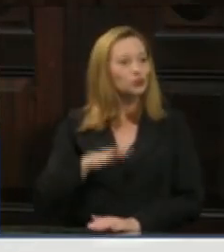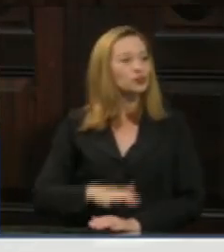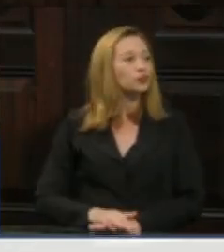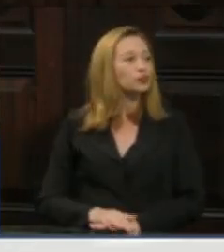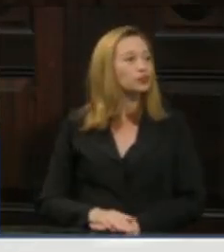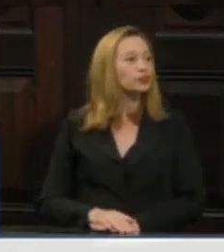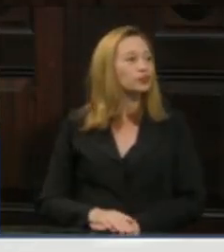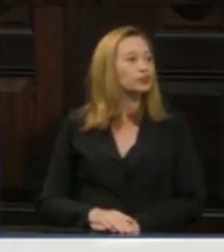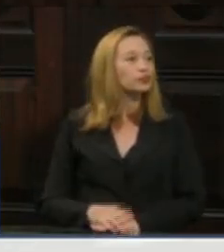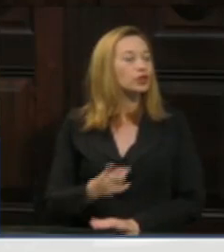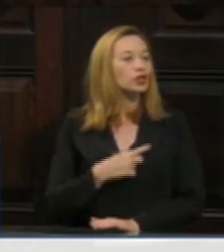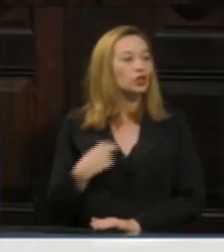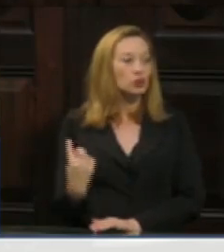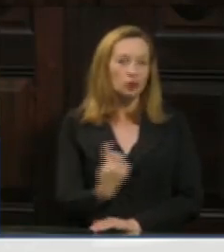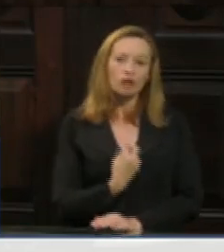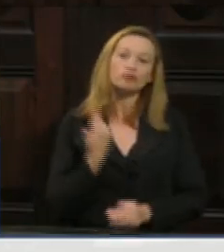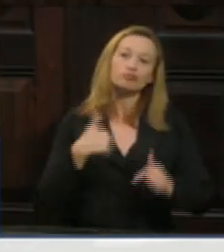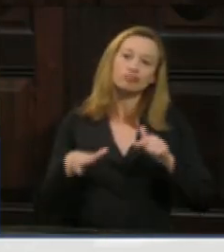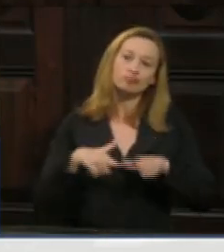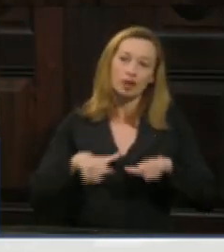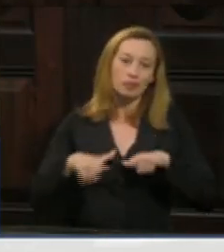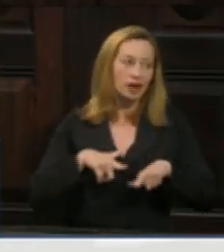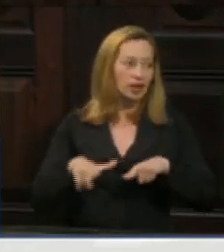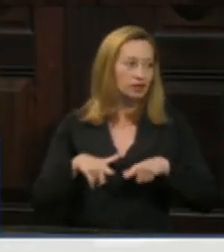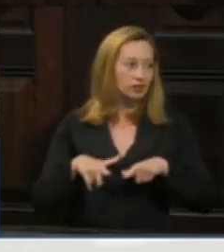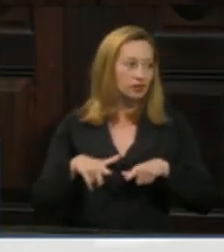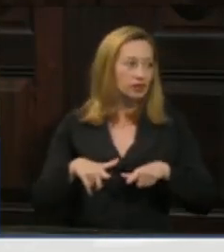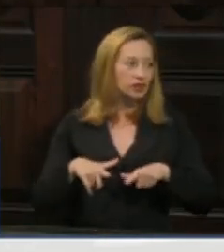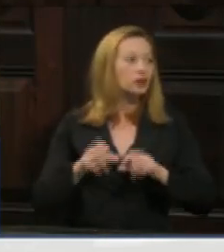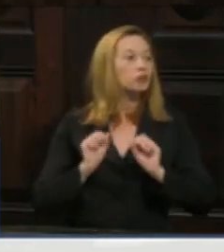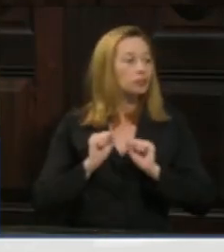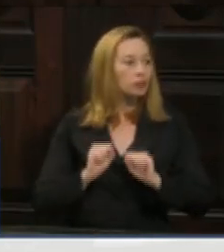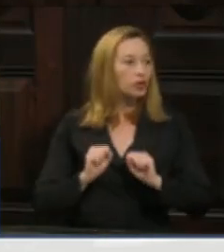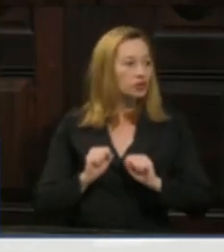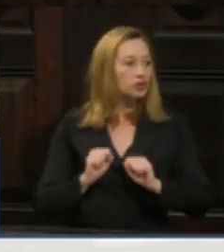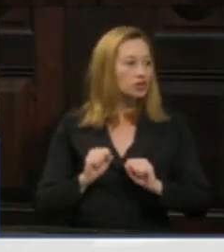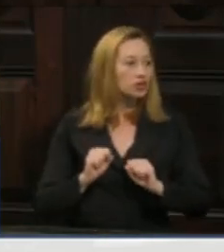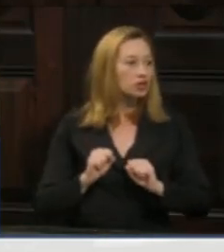uma assessoria técnica política,